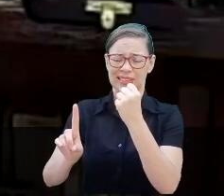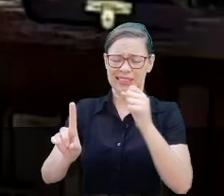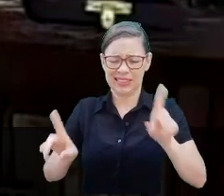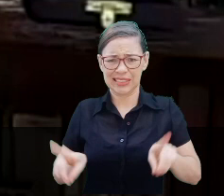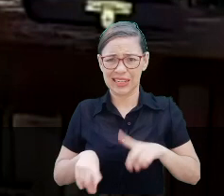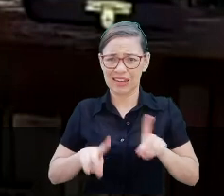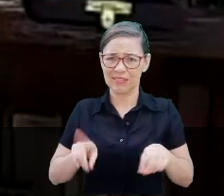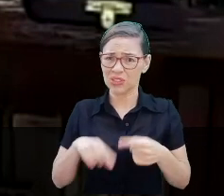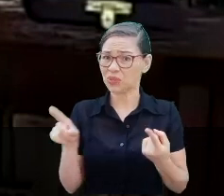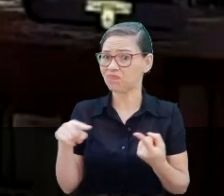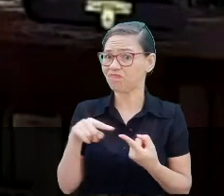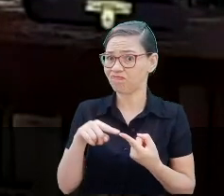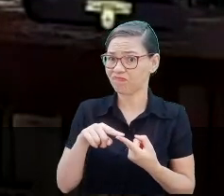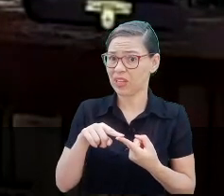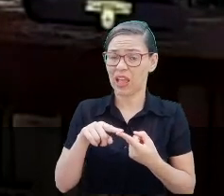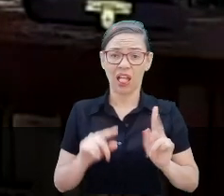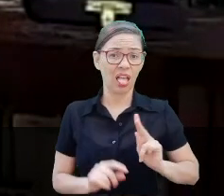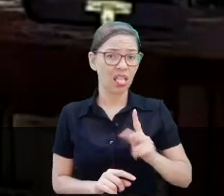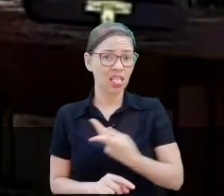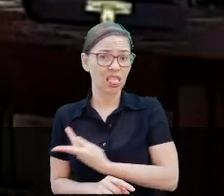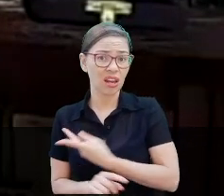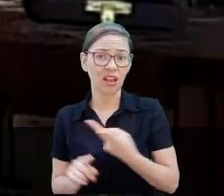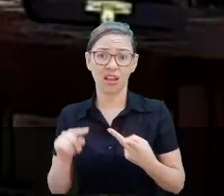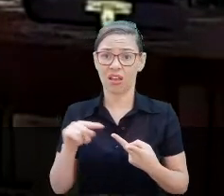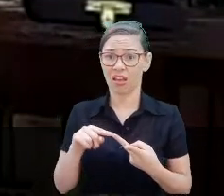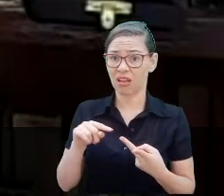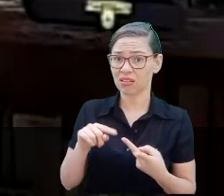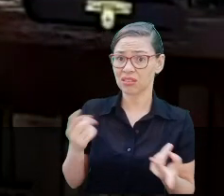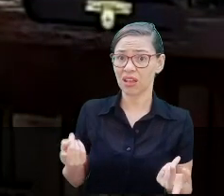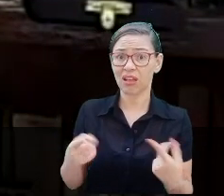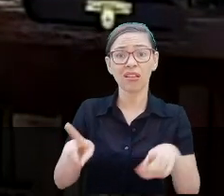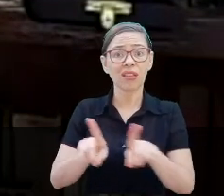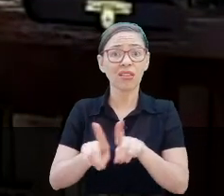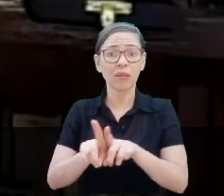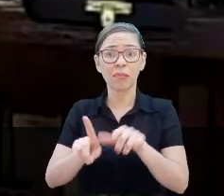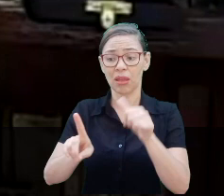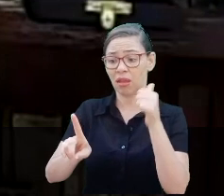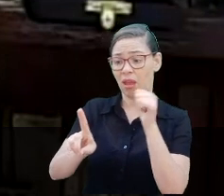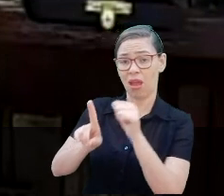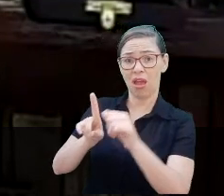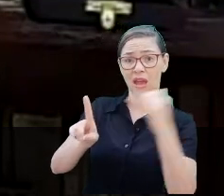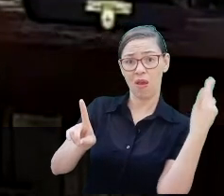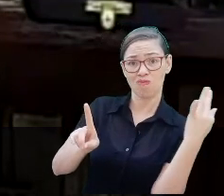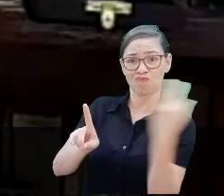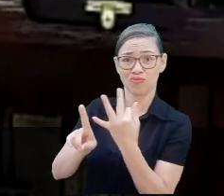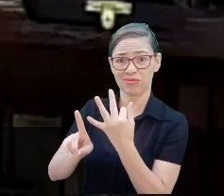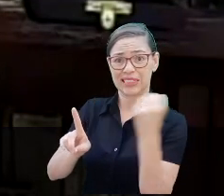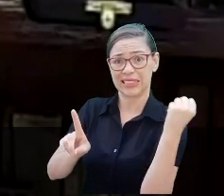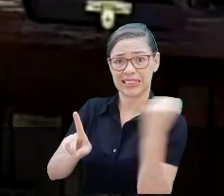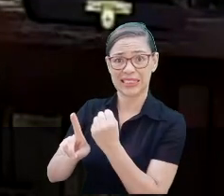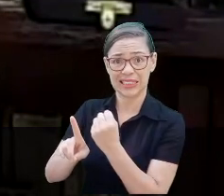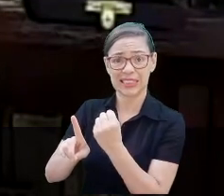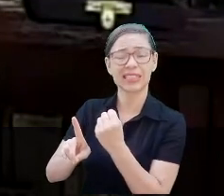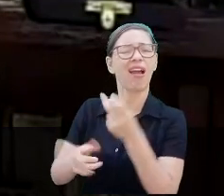de travestis e mulheres trans no mundo. É um país que eu sempre configuro como um país que pratica